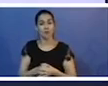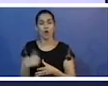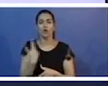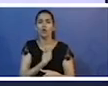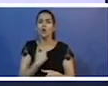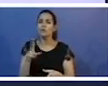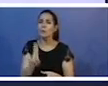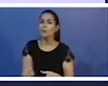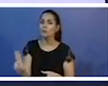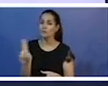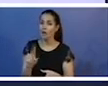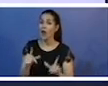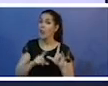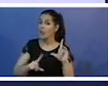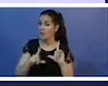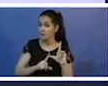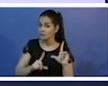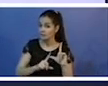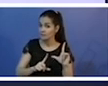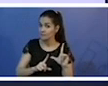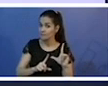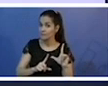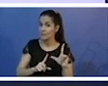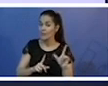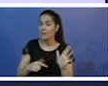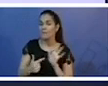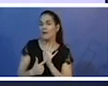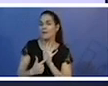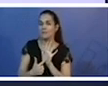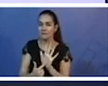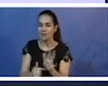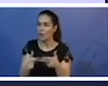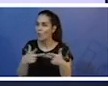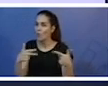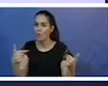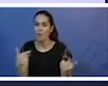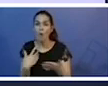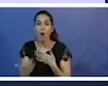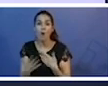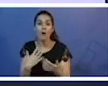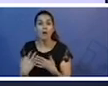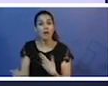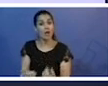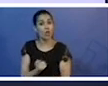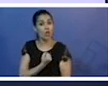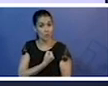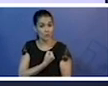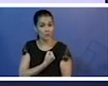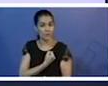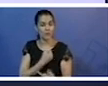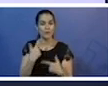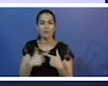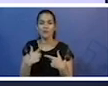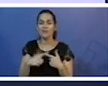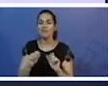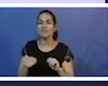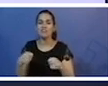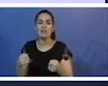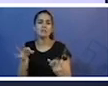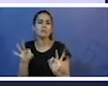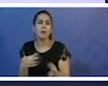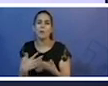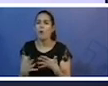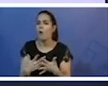Estamos usando letras para representar algo que pode ser qualquer número, porque vai dar certo para qualquer